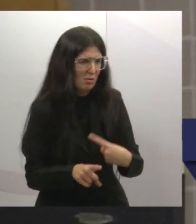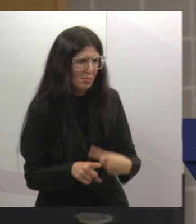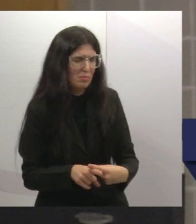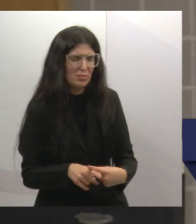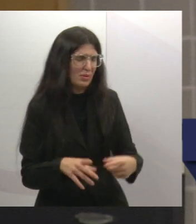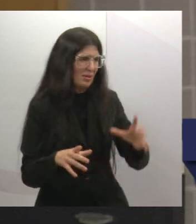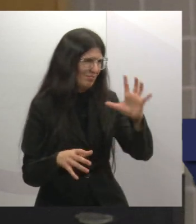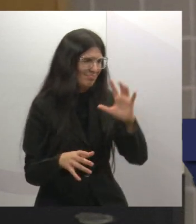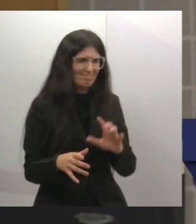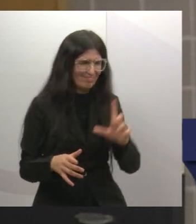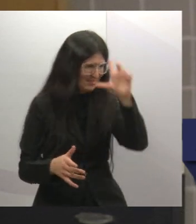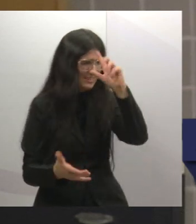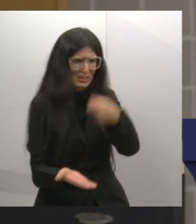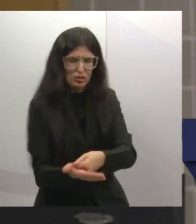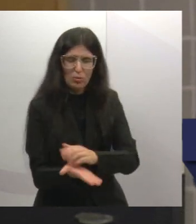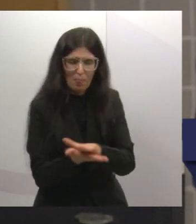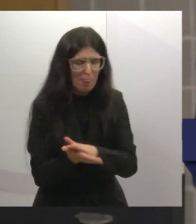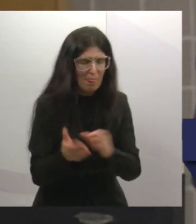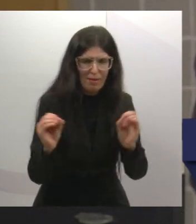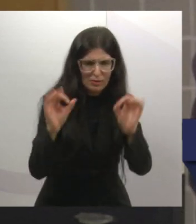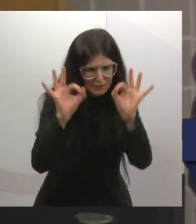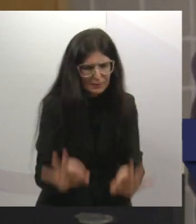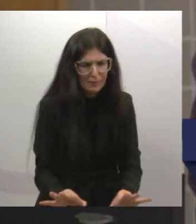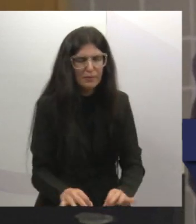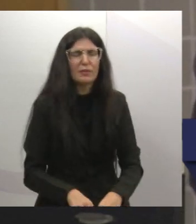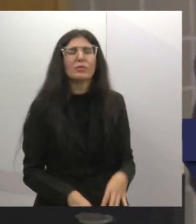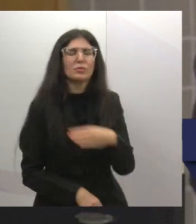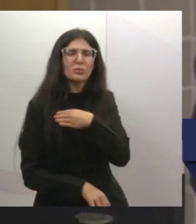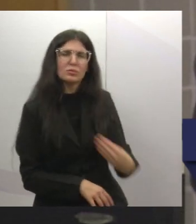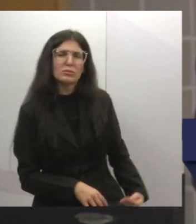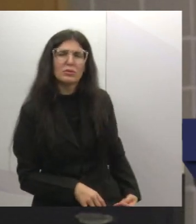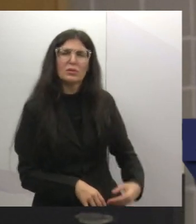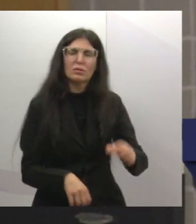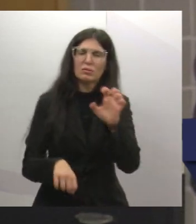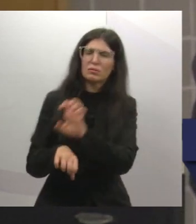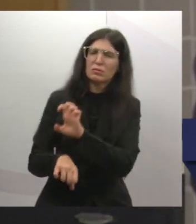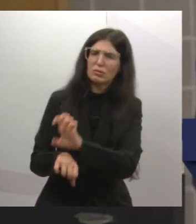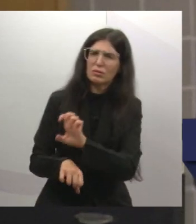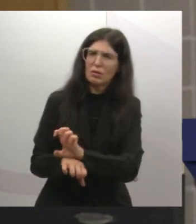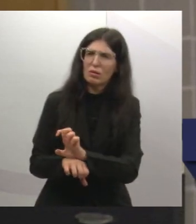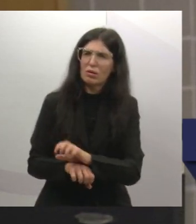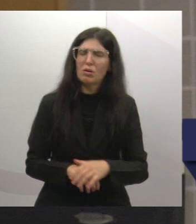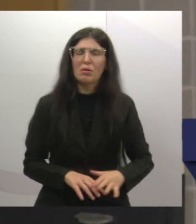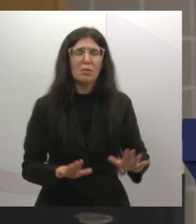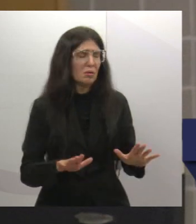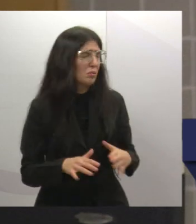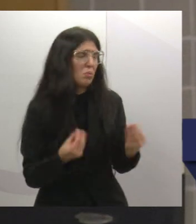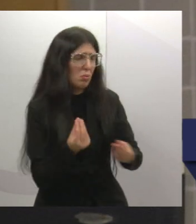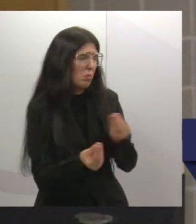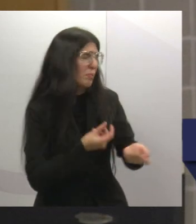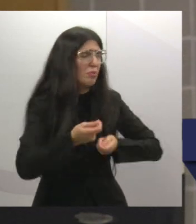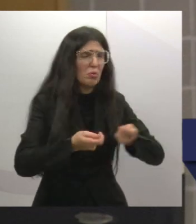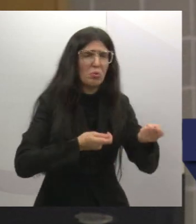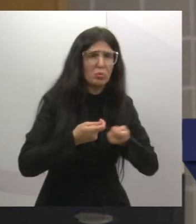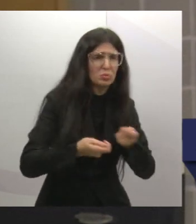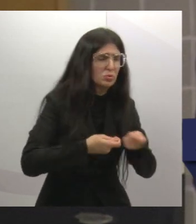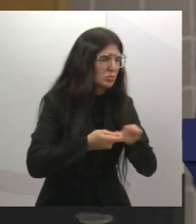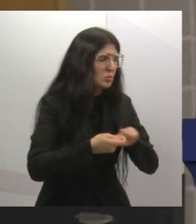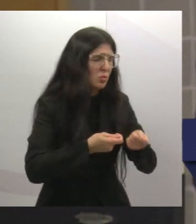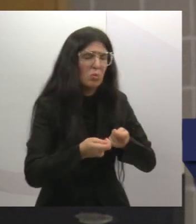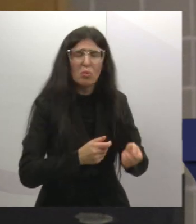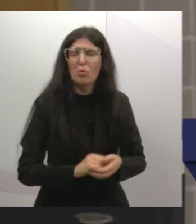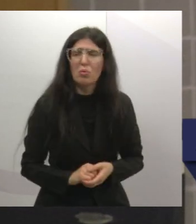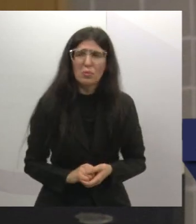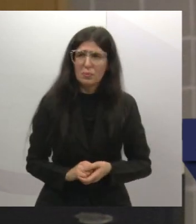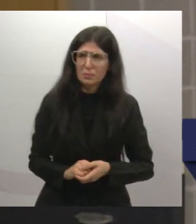indecisões por parte governamentais federais, estaduais, de como seria feito esse controle de